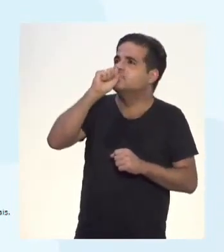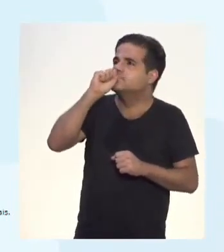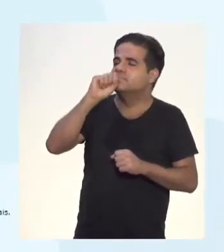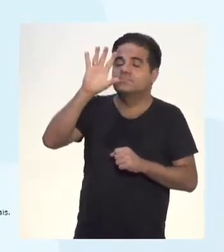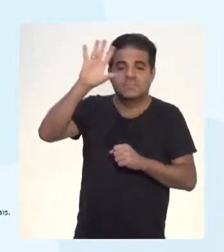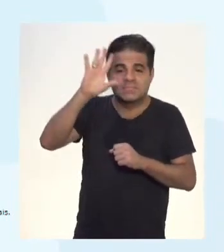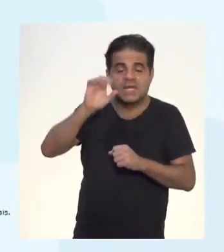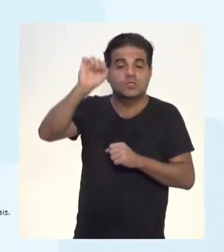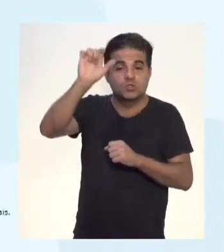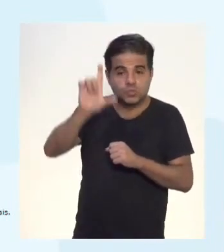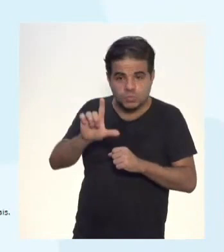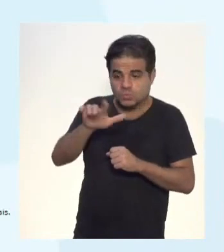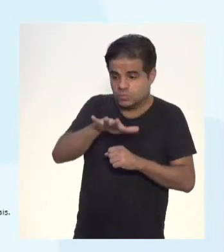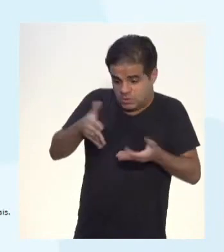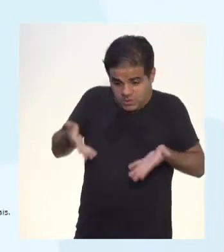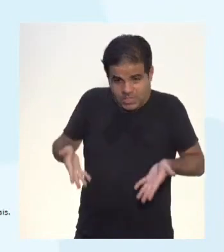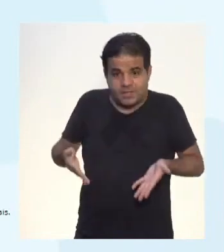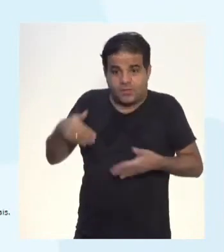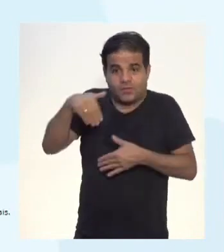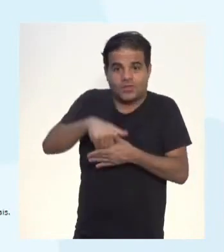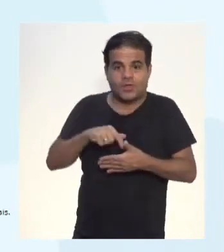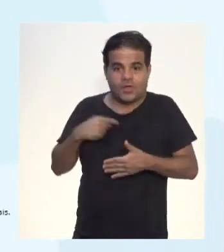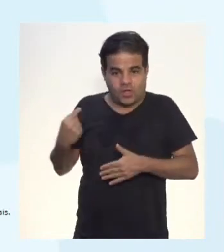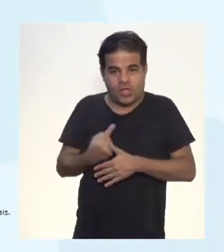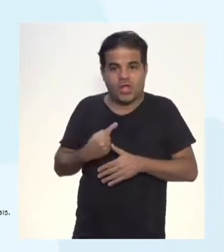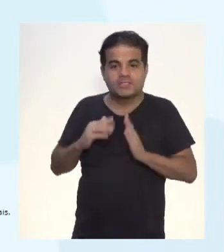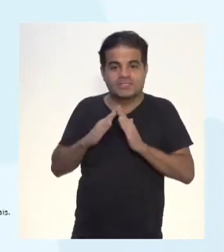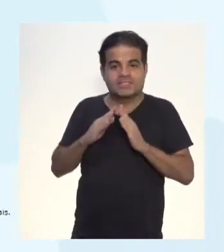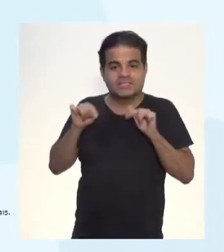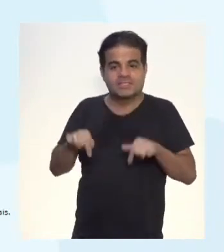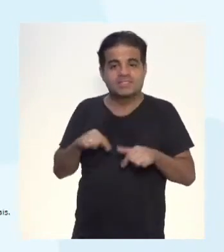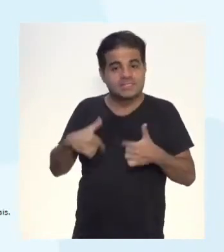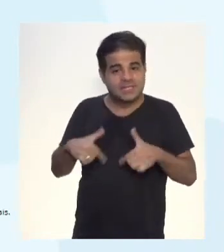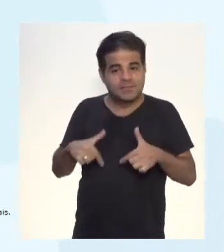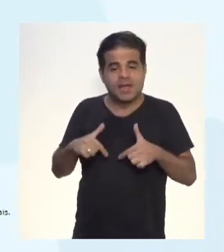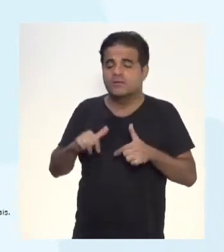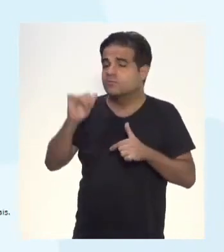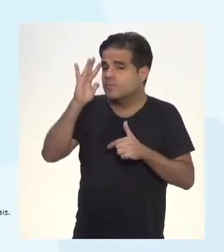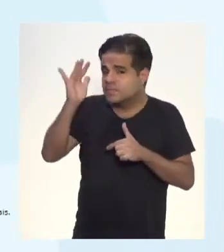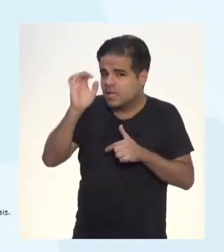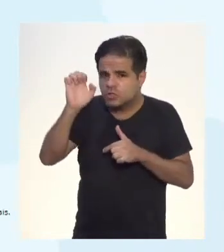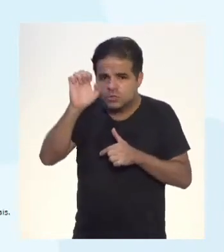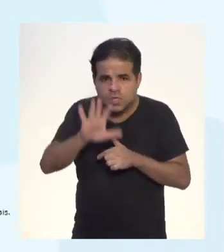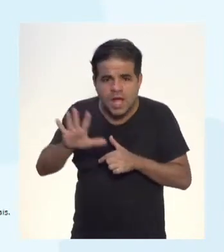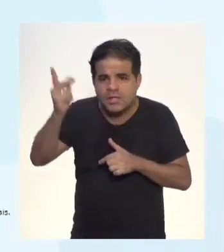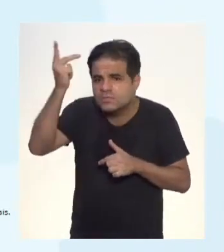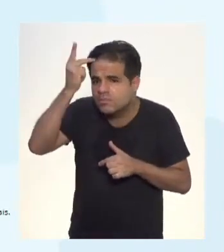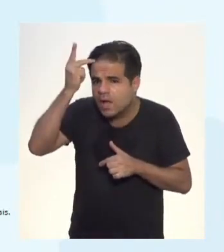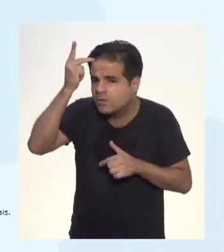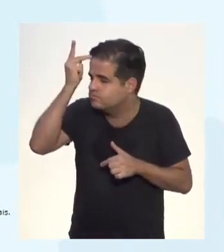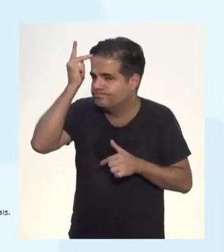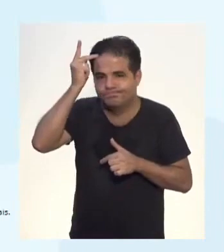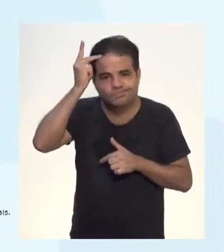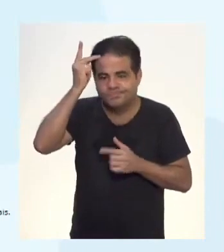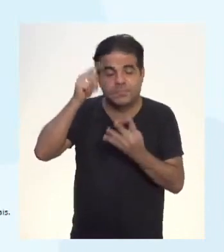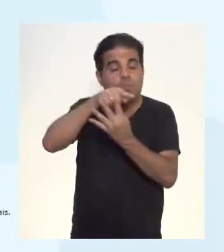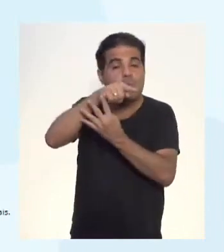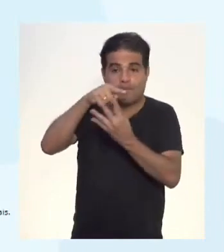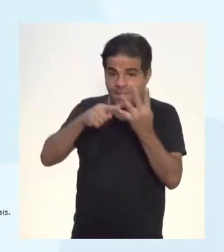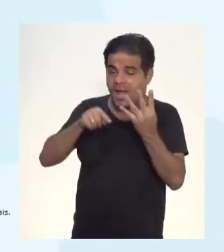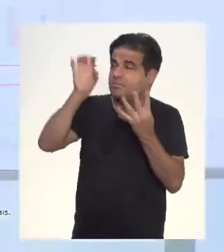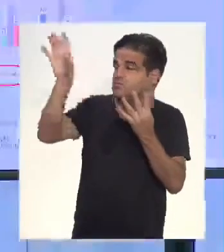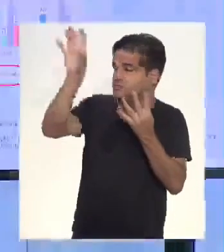região Sudeste, porque é a região que nós estamos inseridos. E isso a gente tem que pensar que não é só o estado de São Paulo, né? A gente tem 4 estados